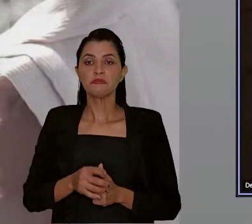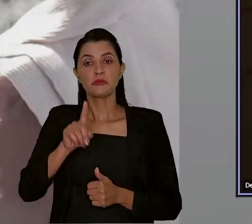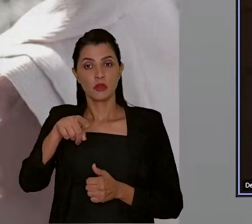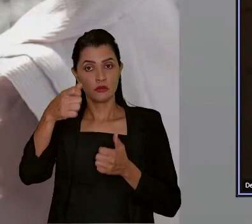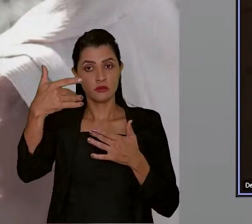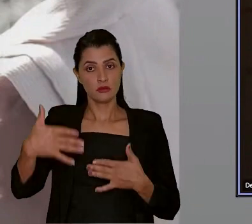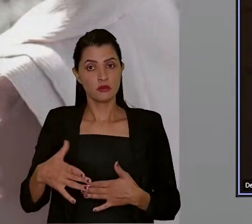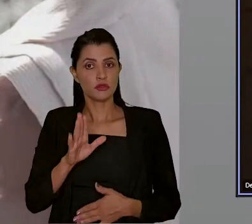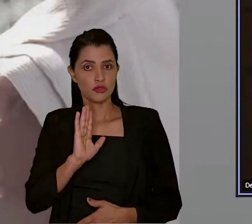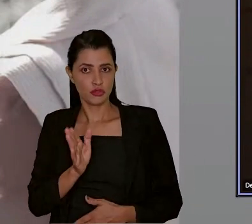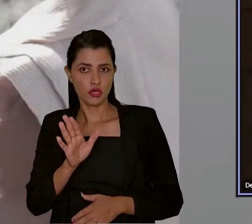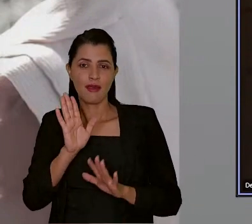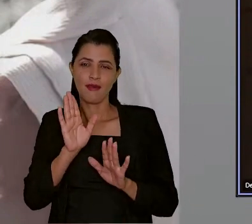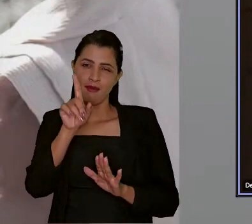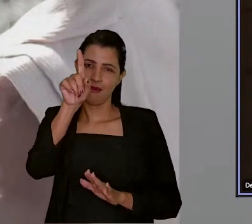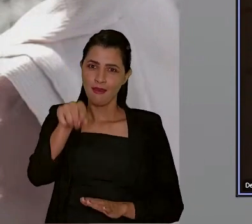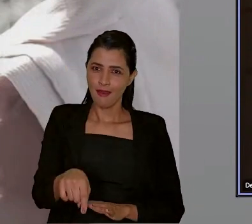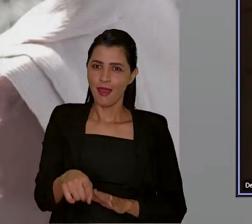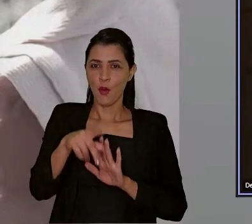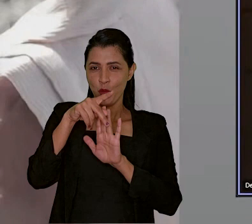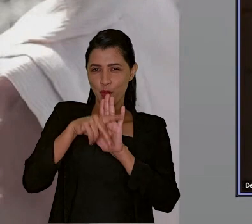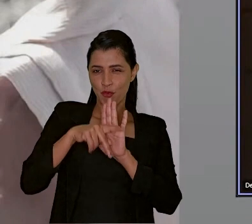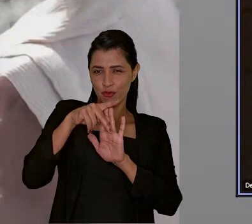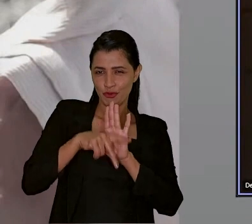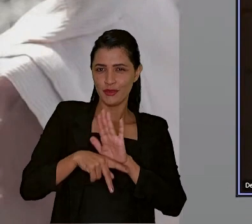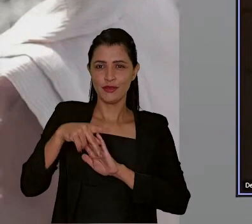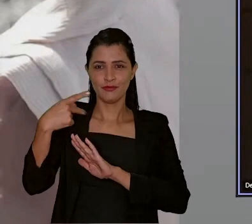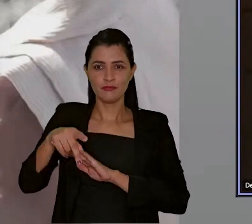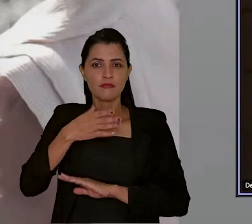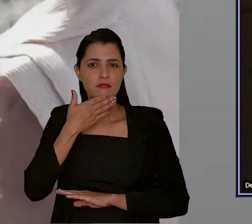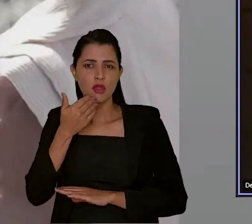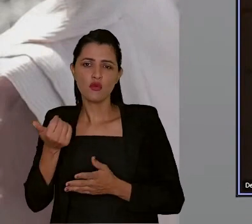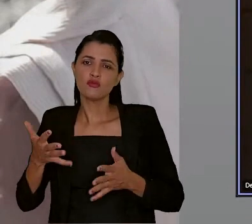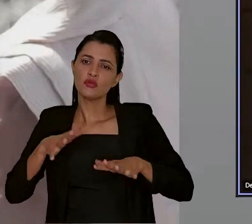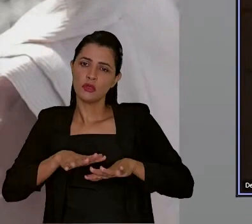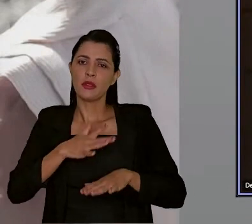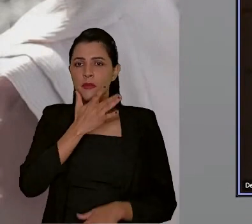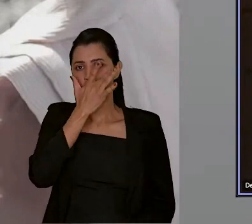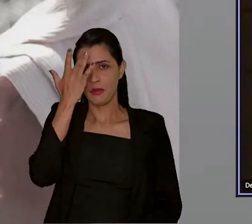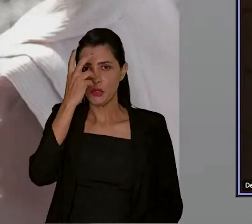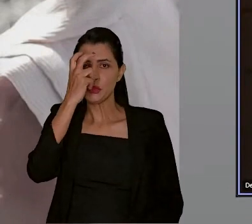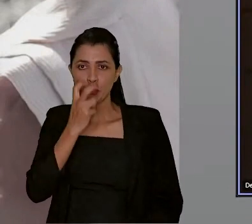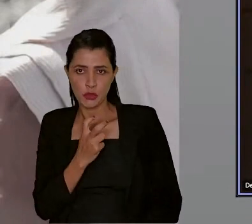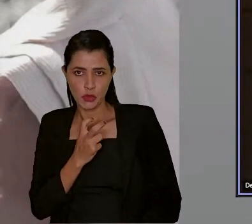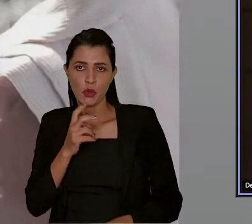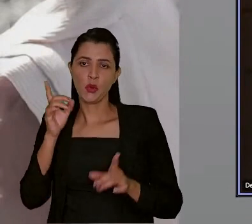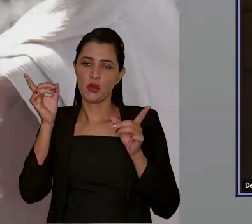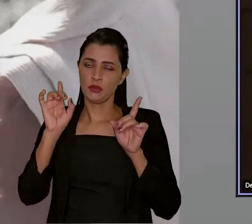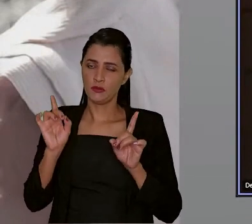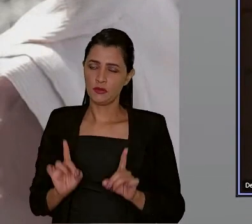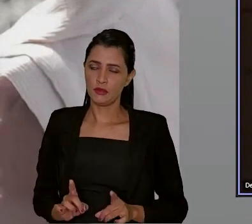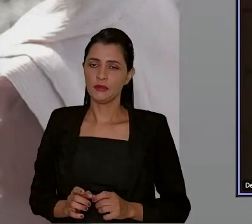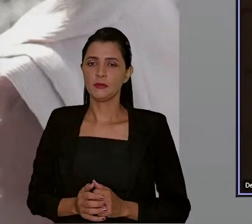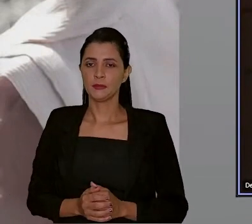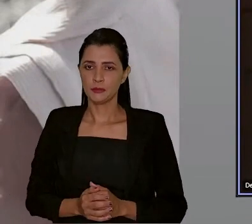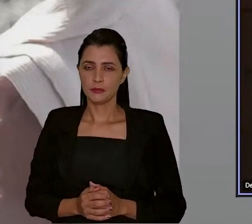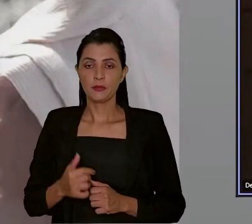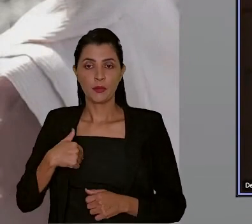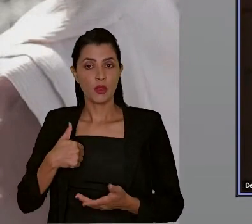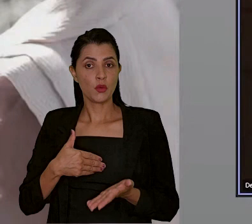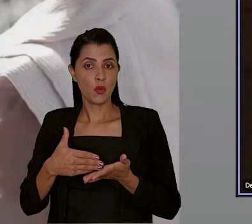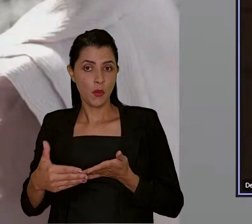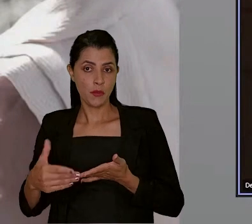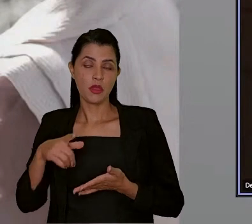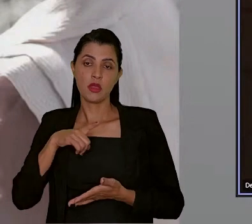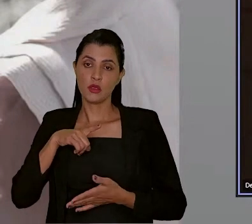disse, um projeto de melhor inclusão das pessoas com deficiência. Então, eu começo com